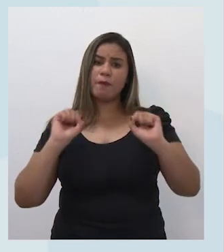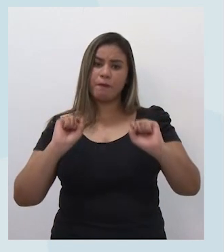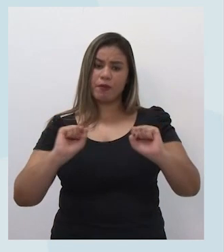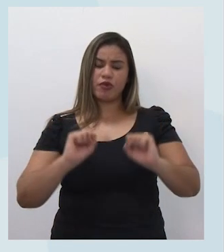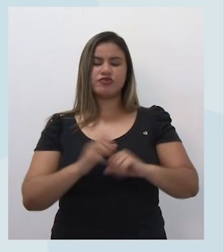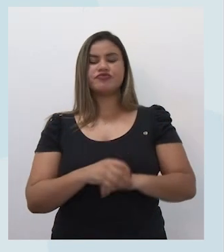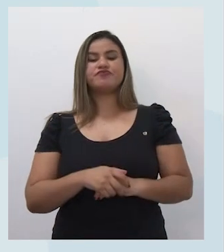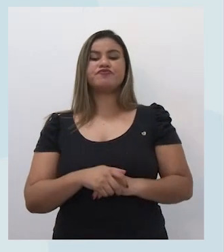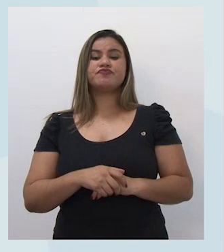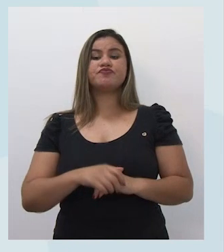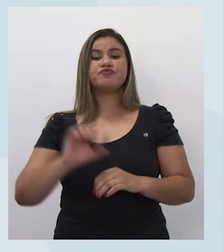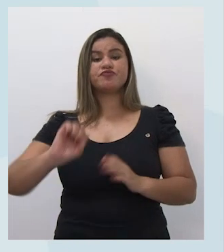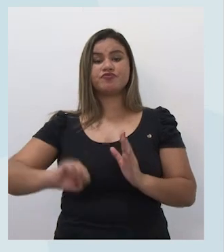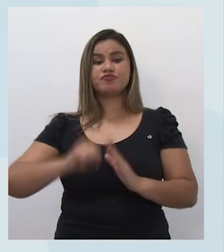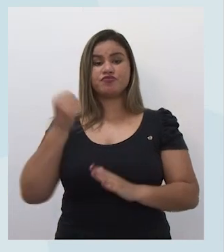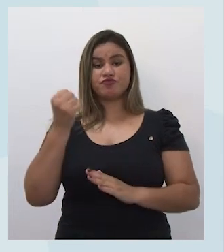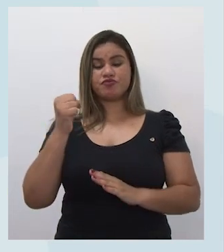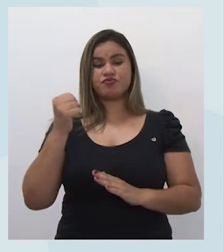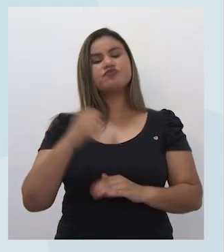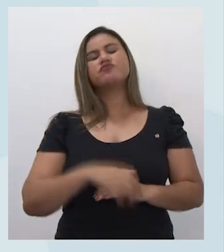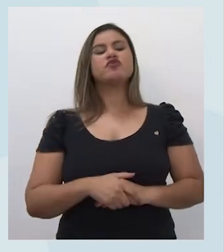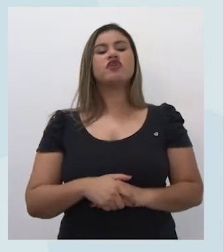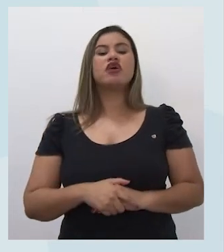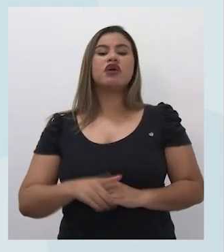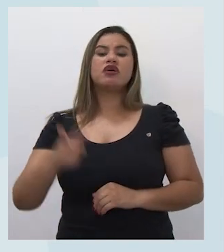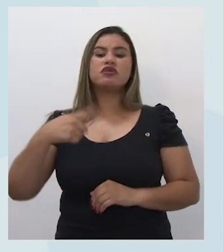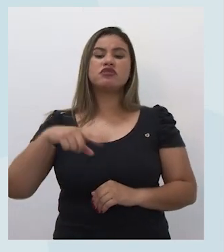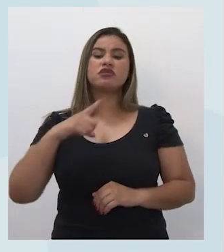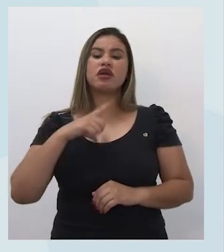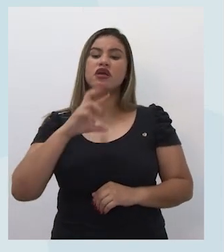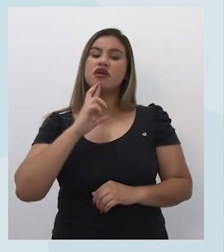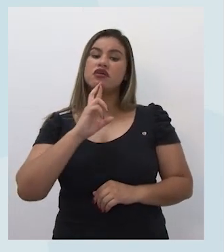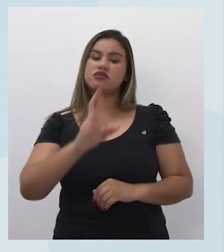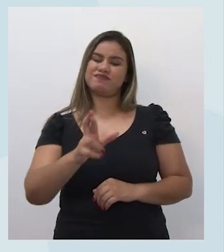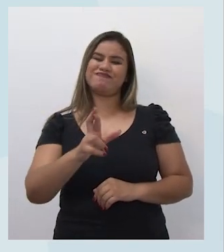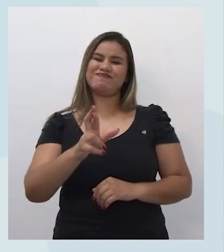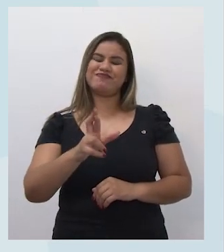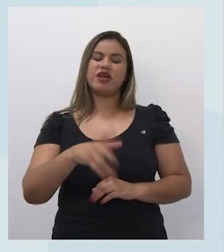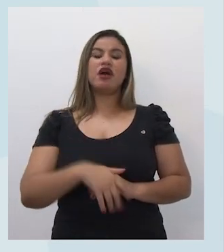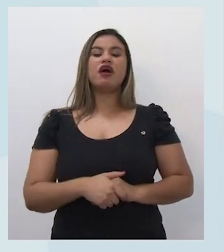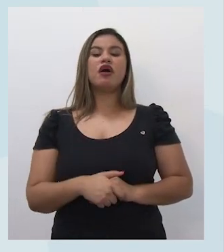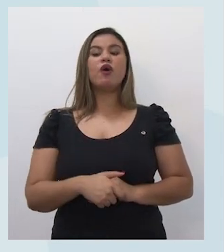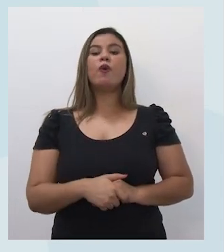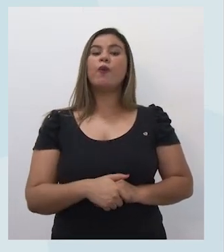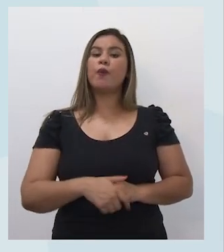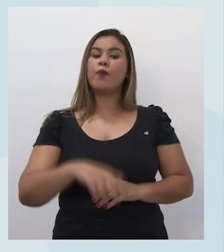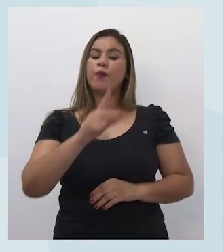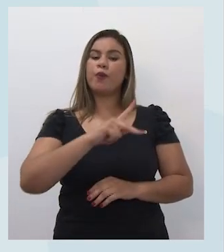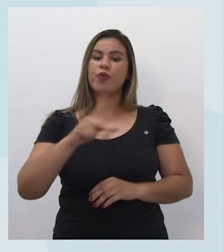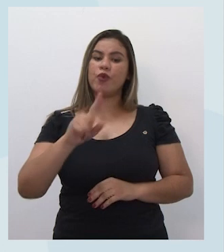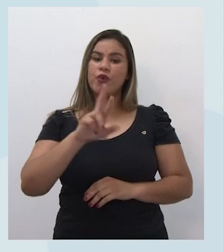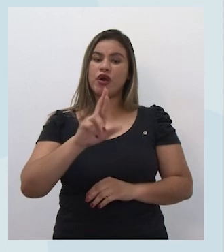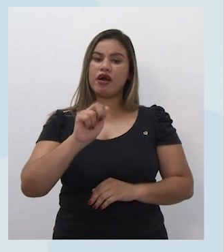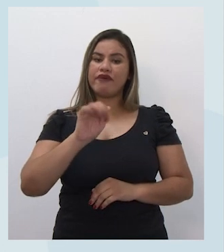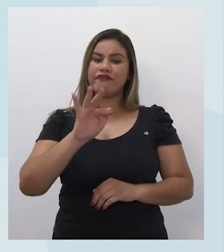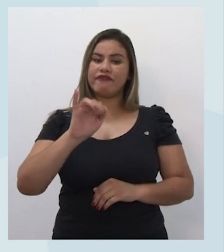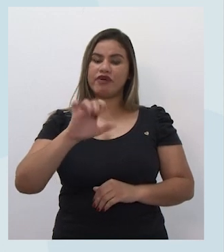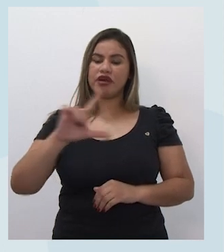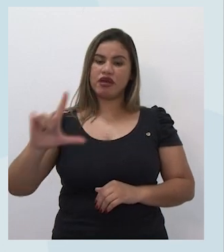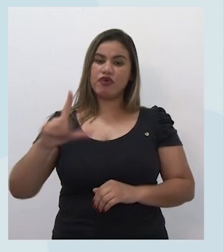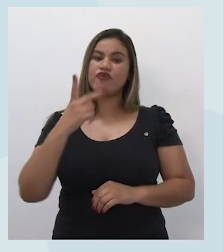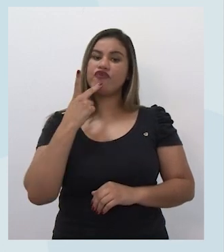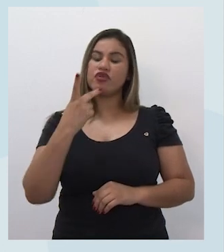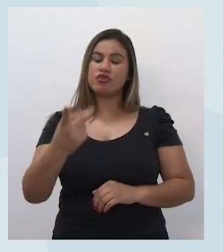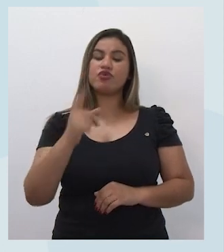slide, etapa 8, nós temos a apresentação de resultados. O professor Rafael comentou aqui no chat que o